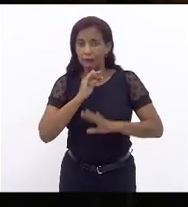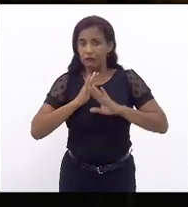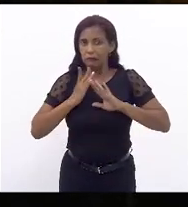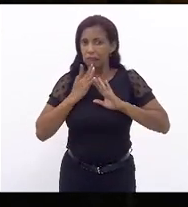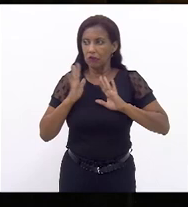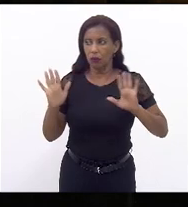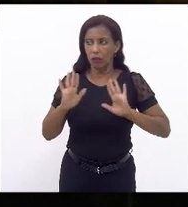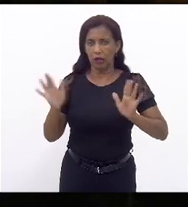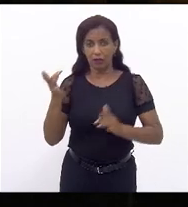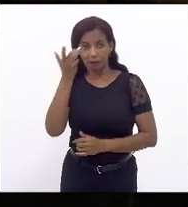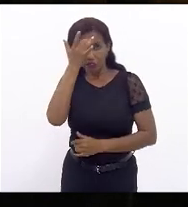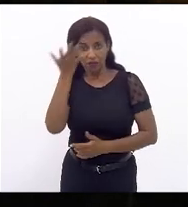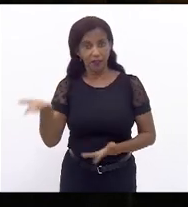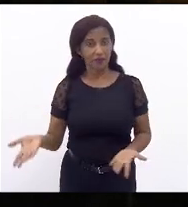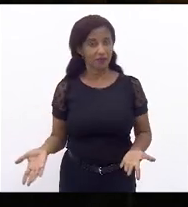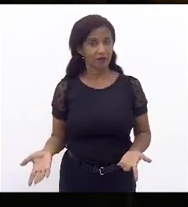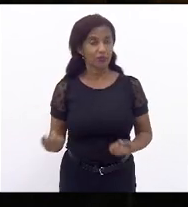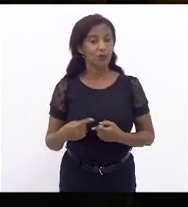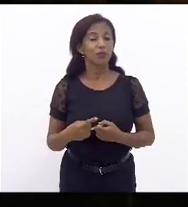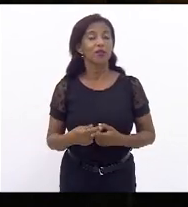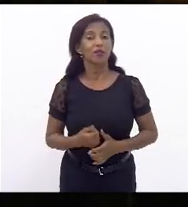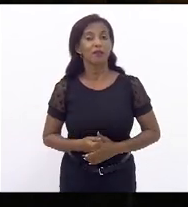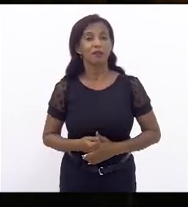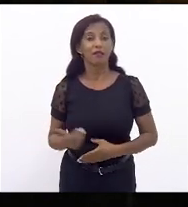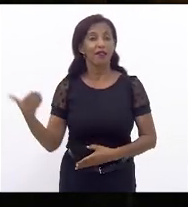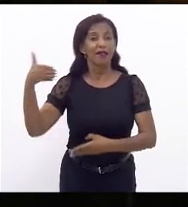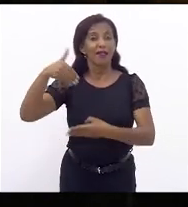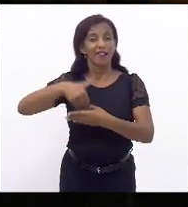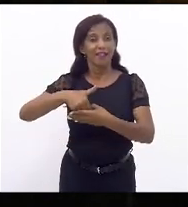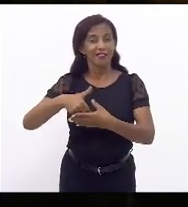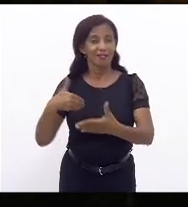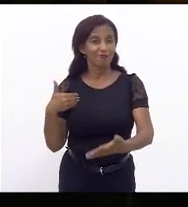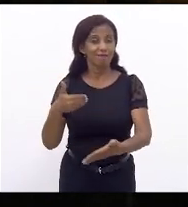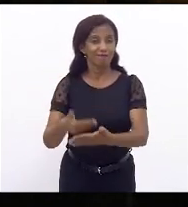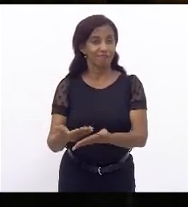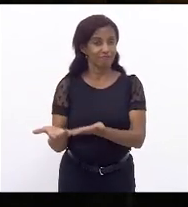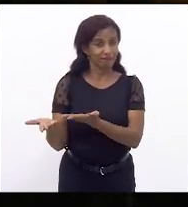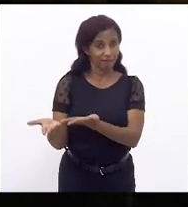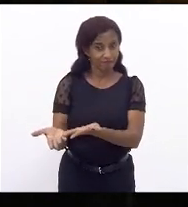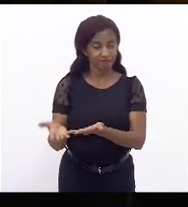mais fácil, né? Por quê? A eleição está chegando.